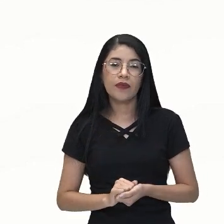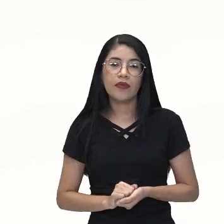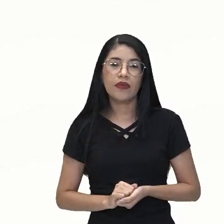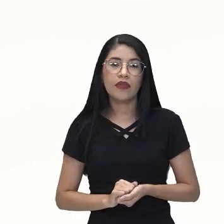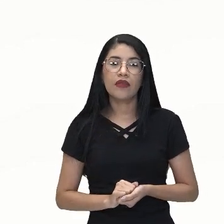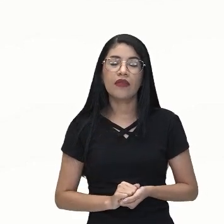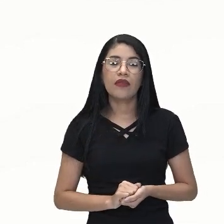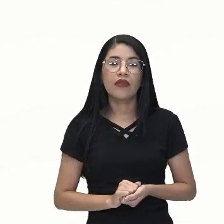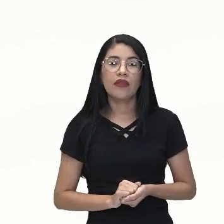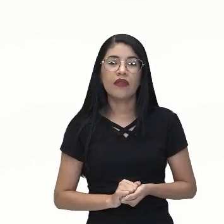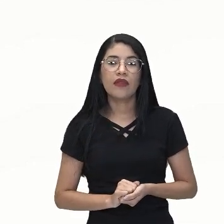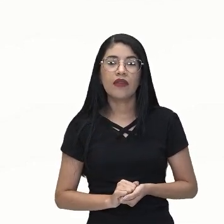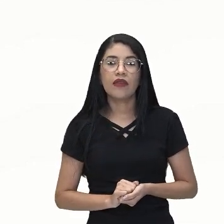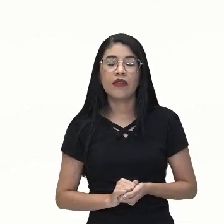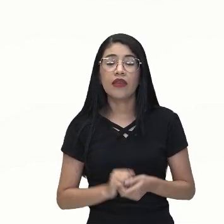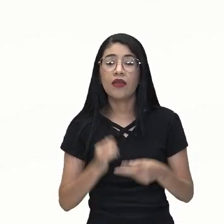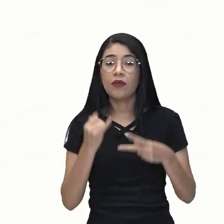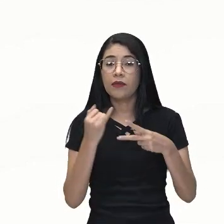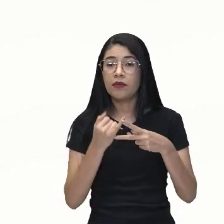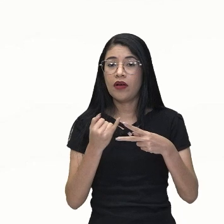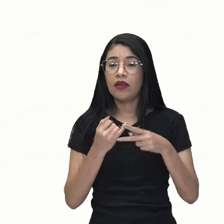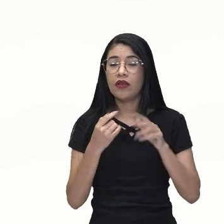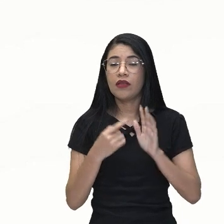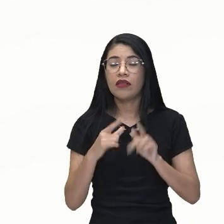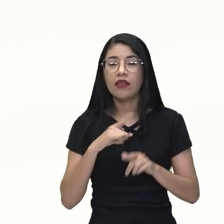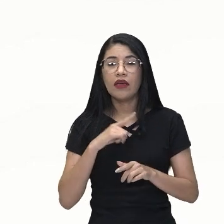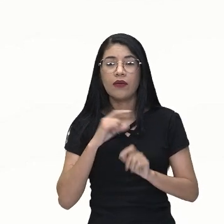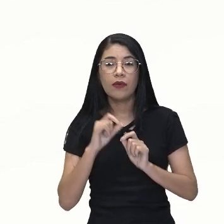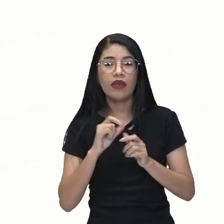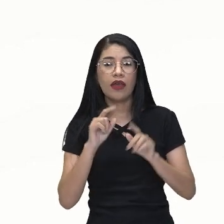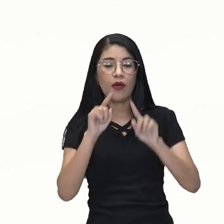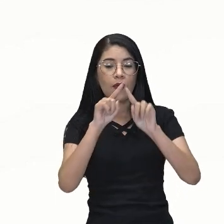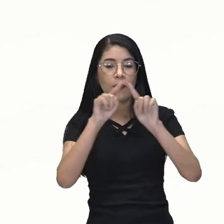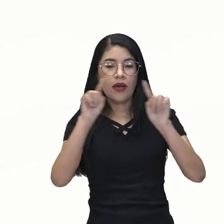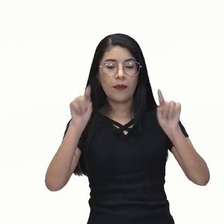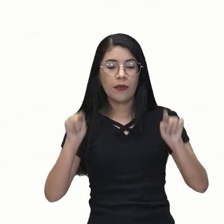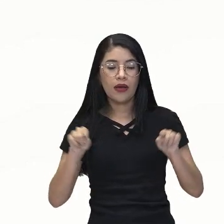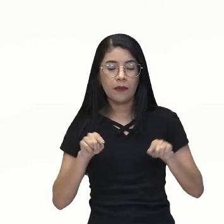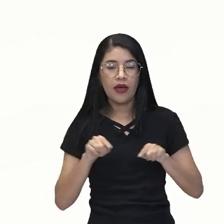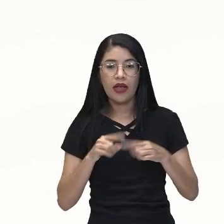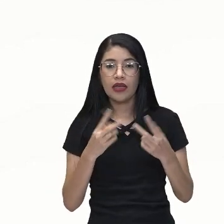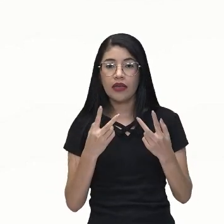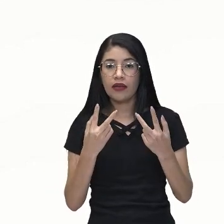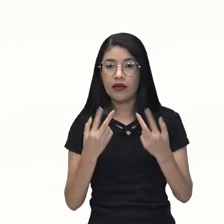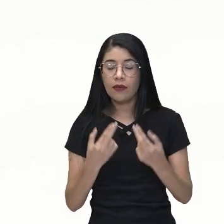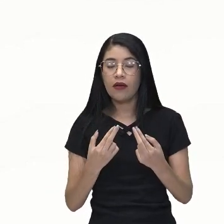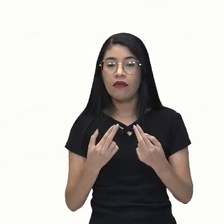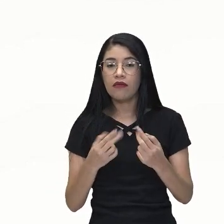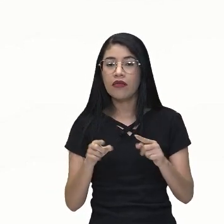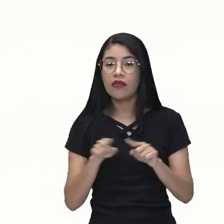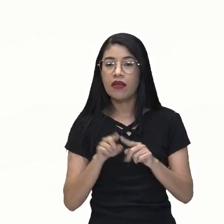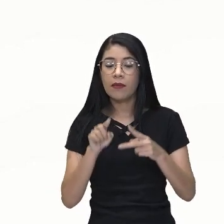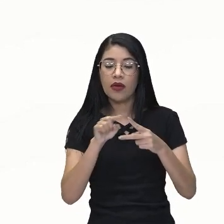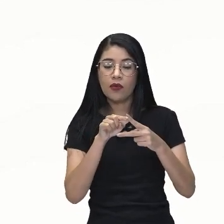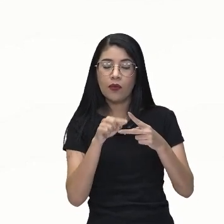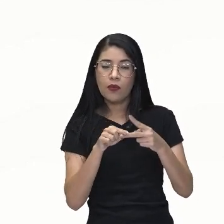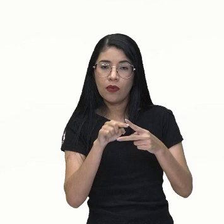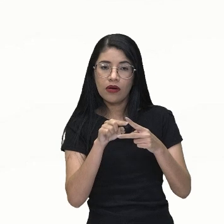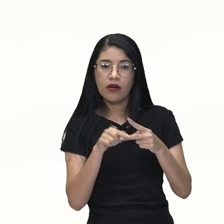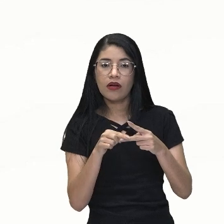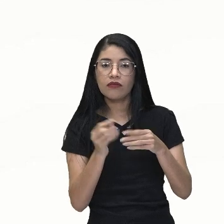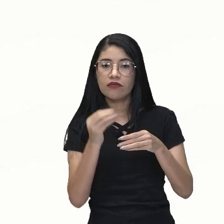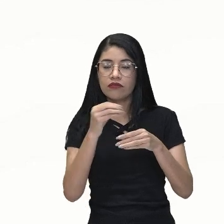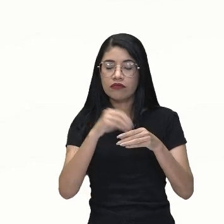polígono regular é aquele que apresenta todos os lados congruentes e no qual todos os ângulos